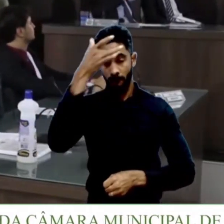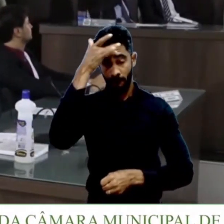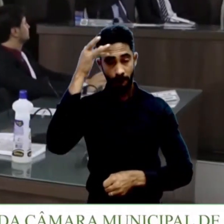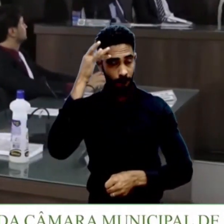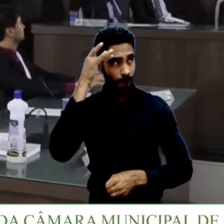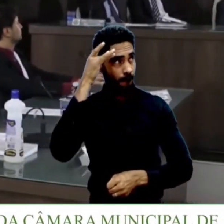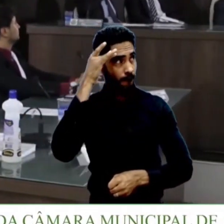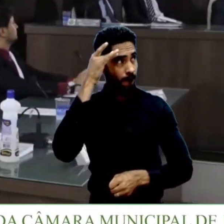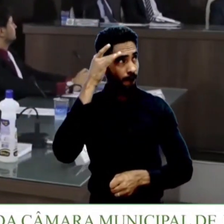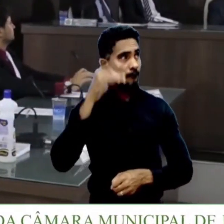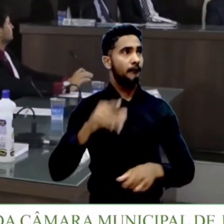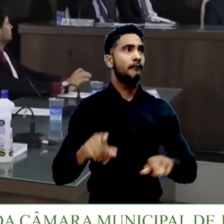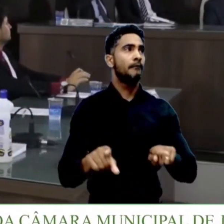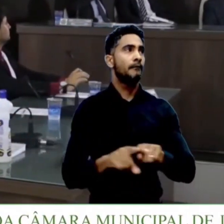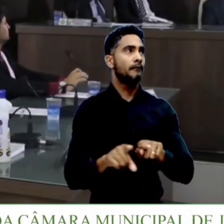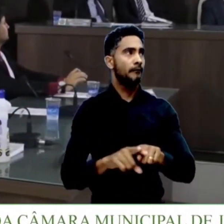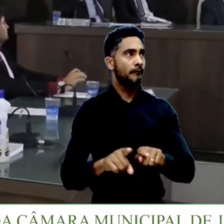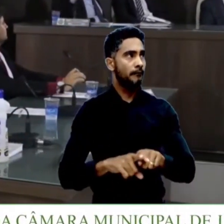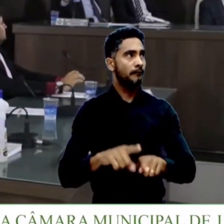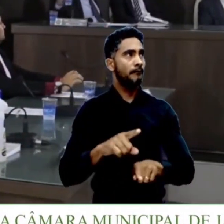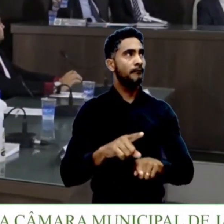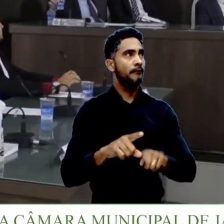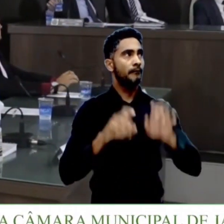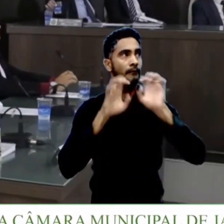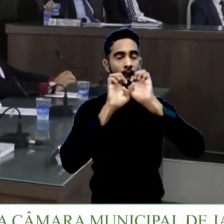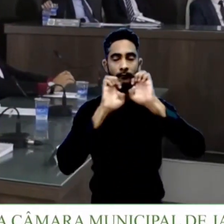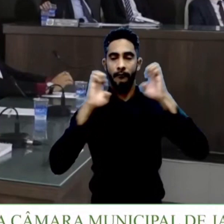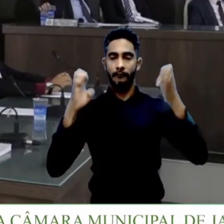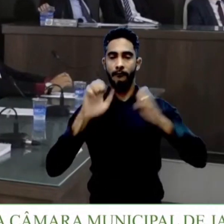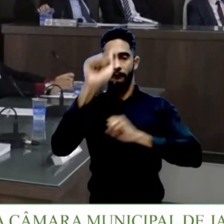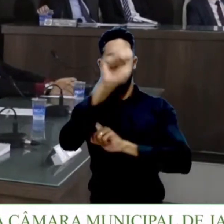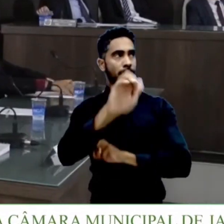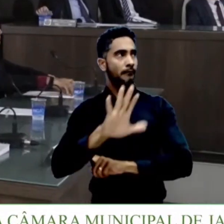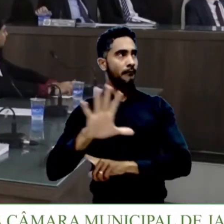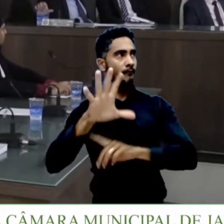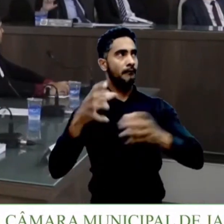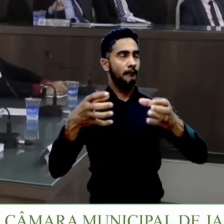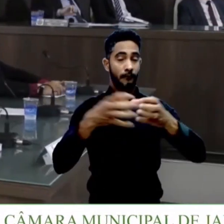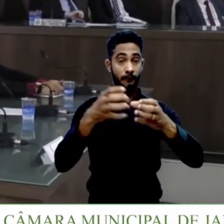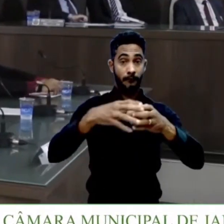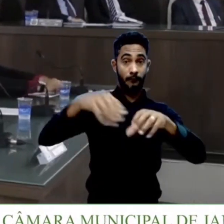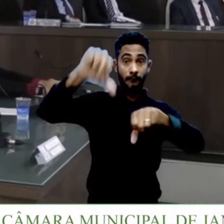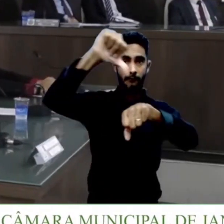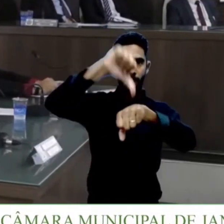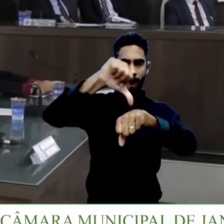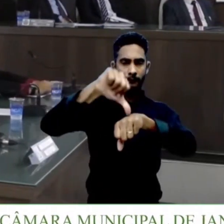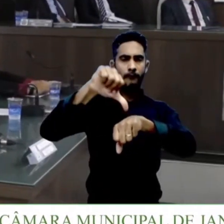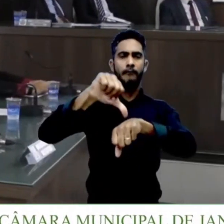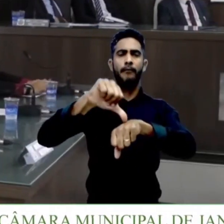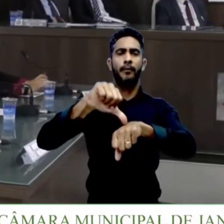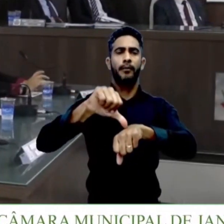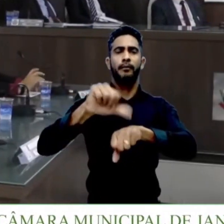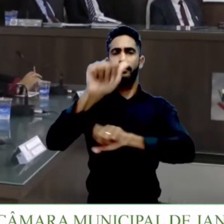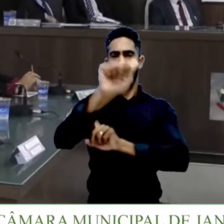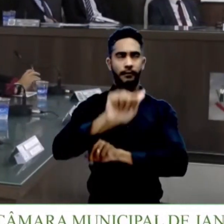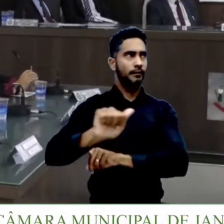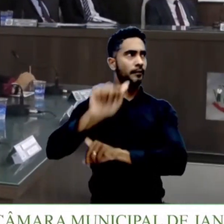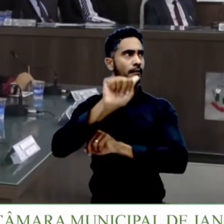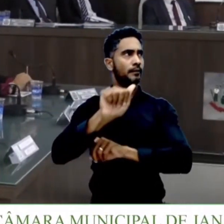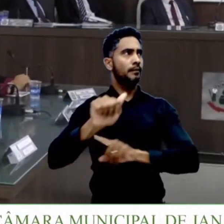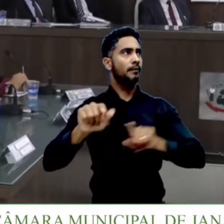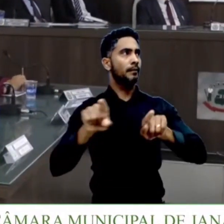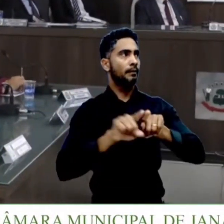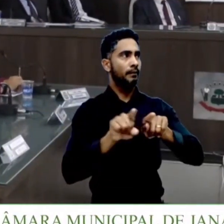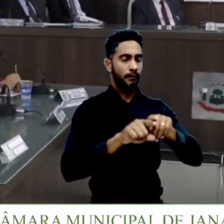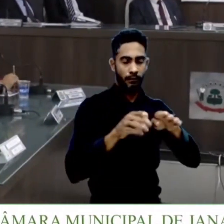nossa governança, nós temos aqui a Assembleia Geral, que é o órgão supremo, né, de deliberação da associação. Temos